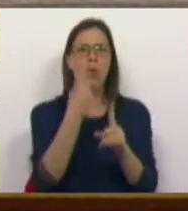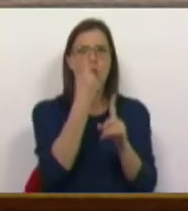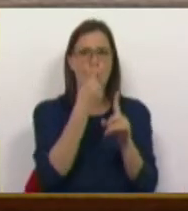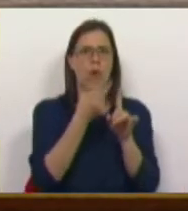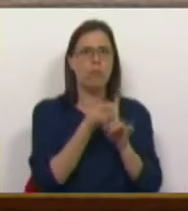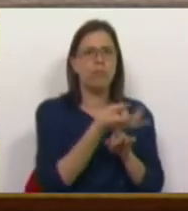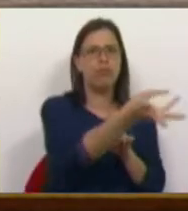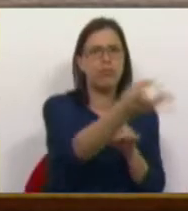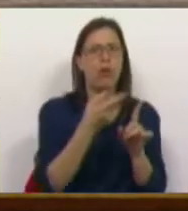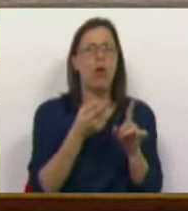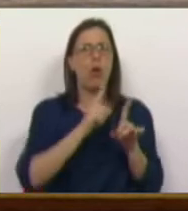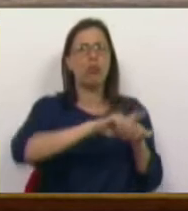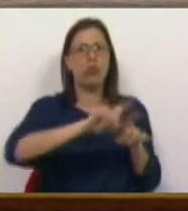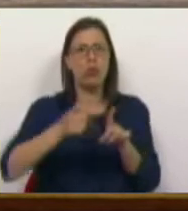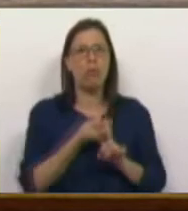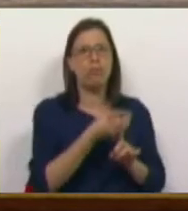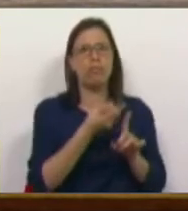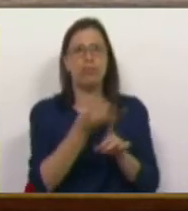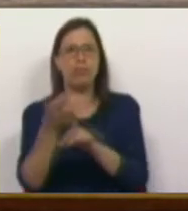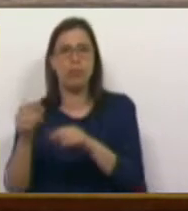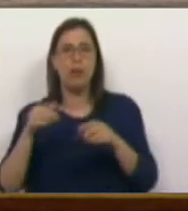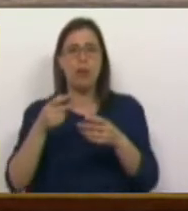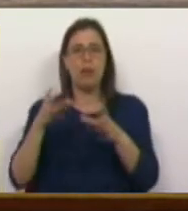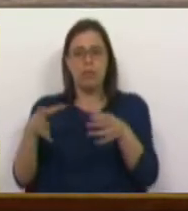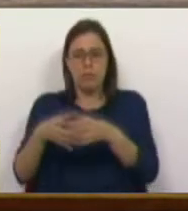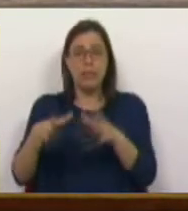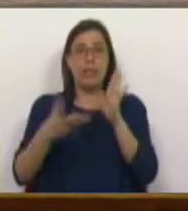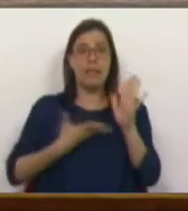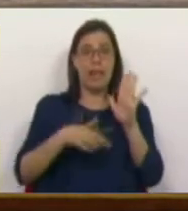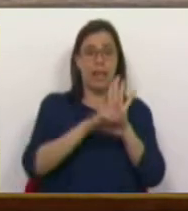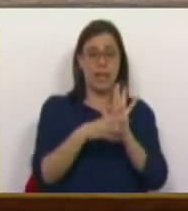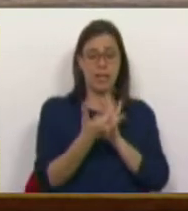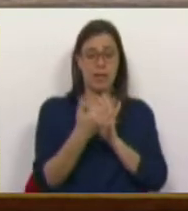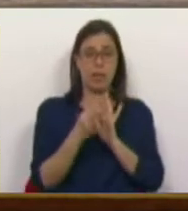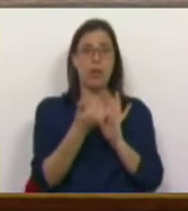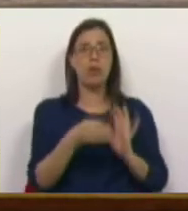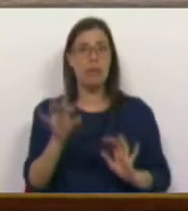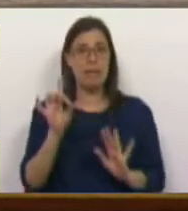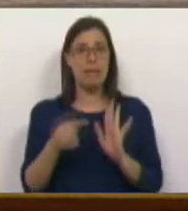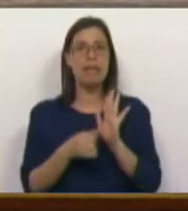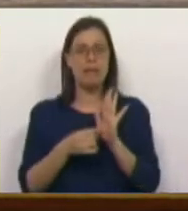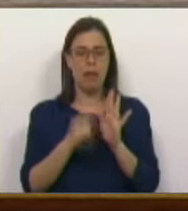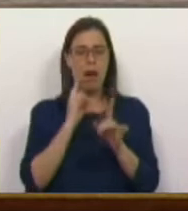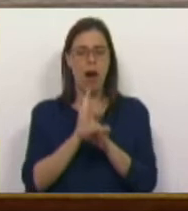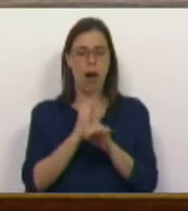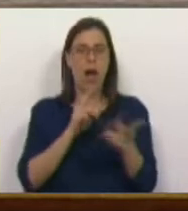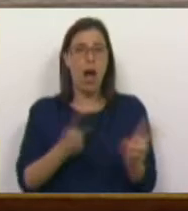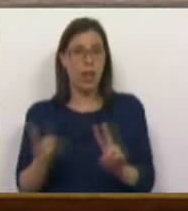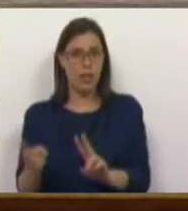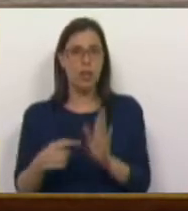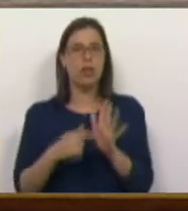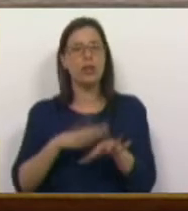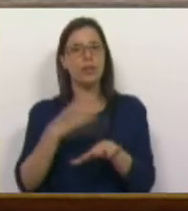monoespécie, seja com espécies diversas, fixadas aqui e no Decreto-Lei 124 de 2006, com as suas posteriores